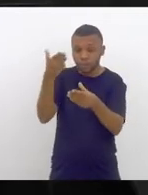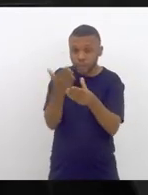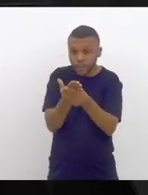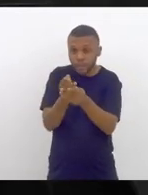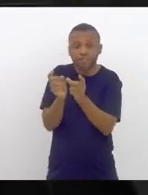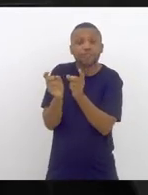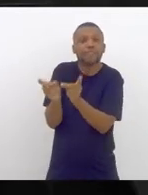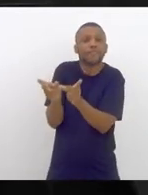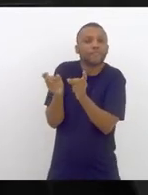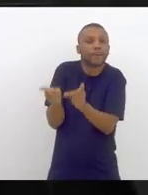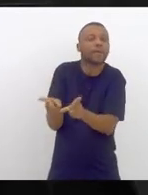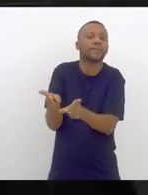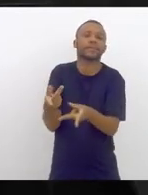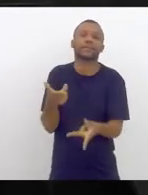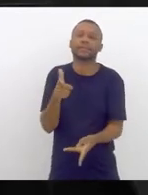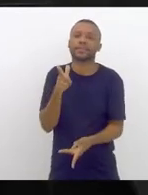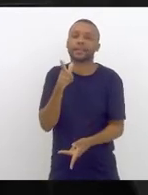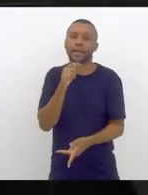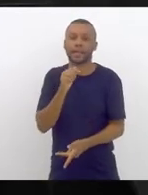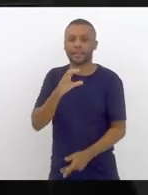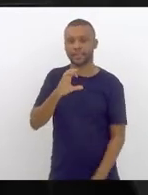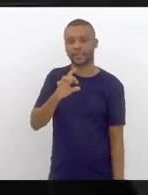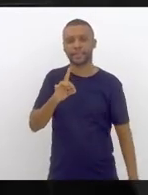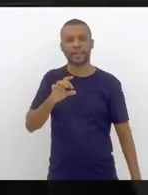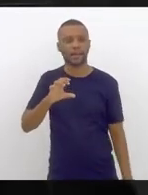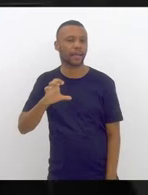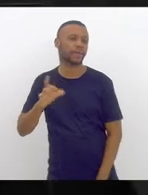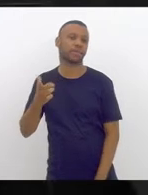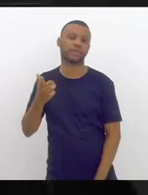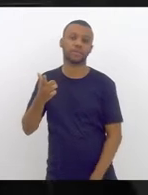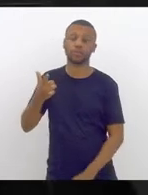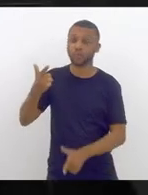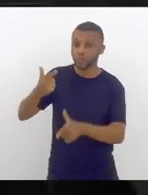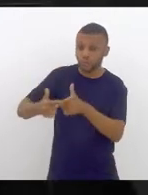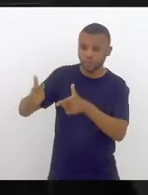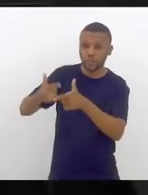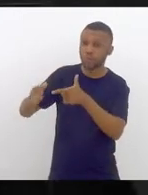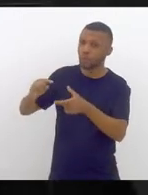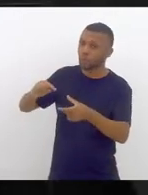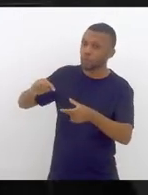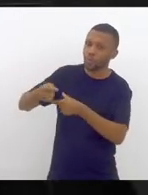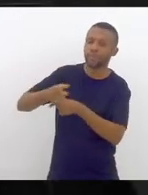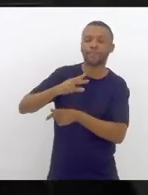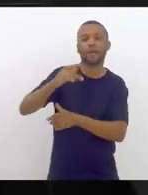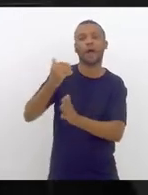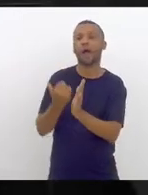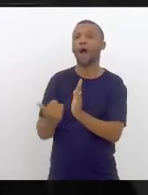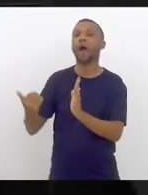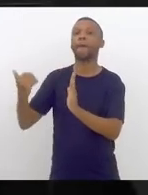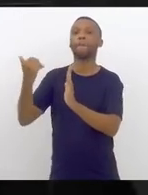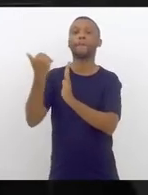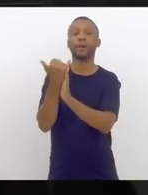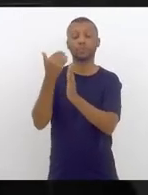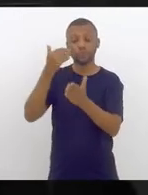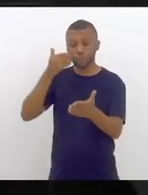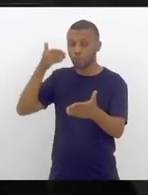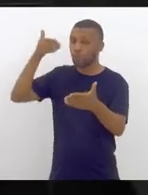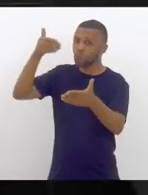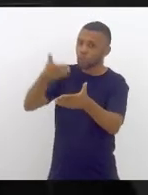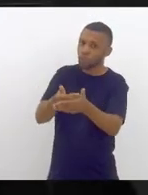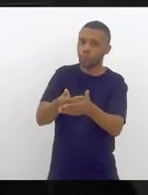é que uma das consequências seria uma um aumento Em Curto Prazo